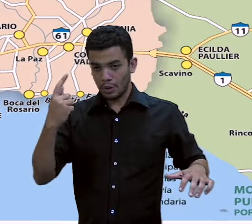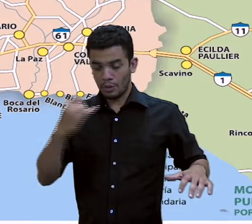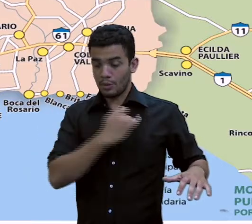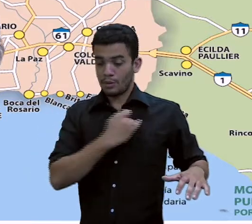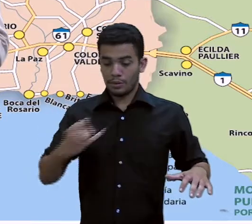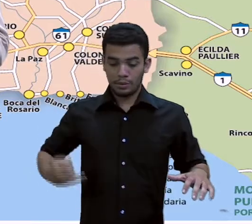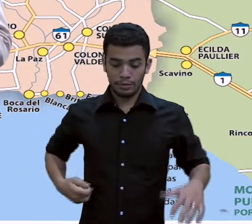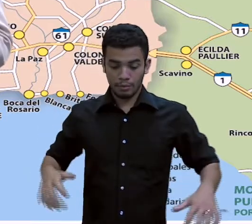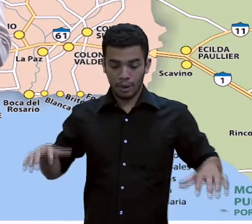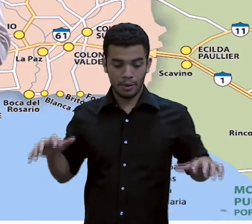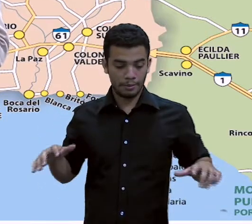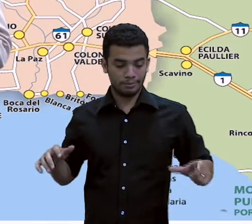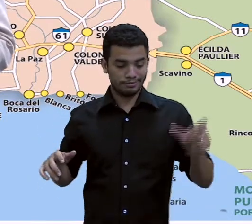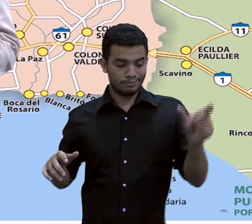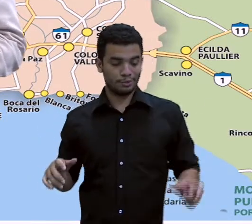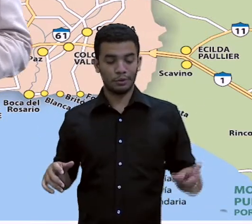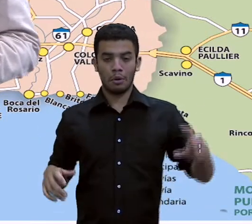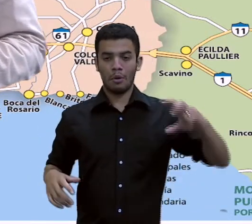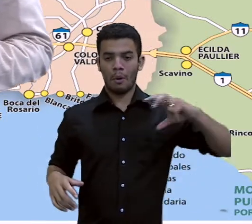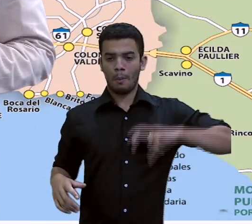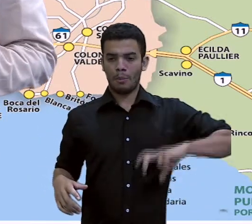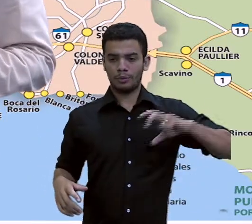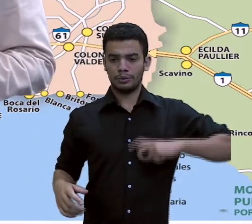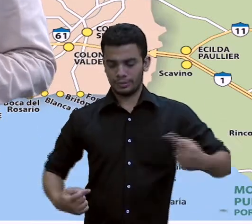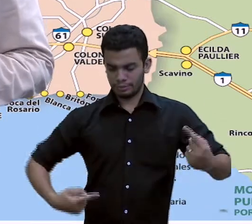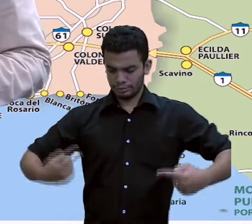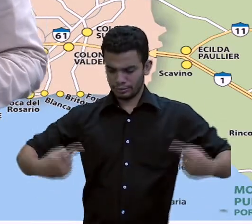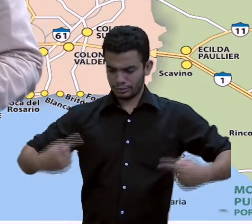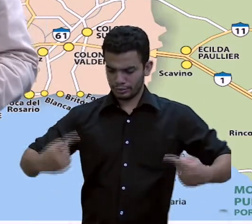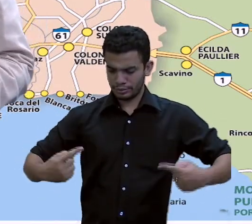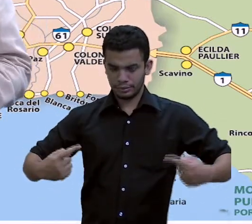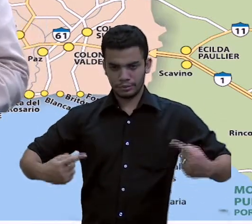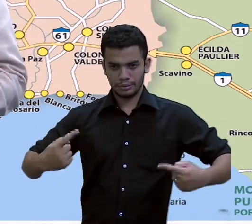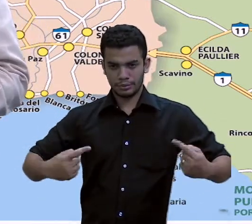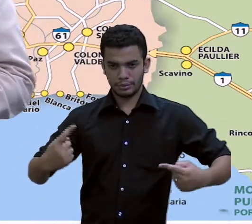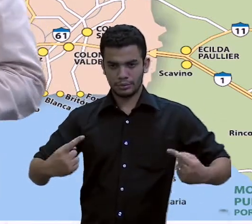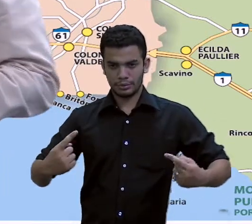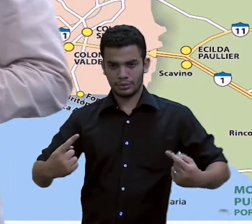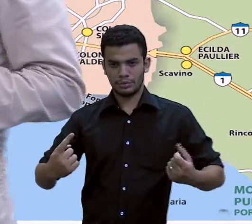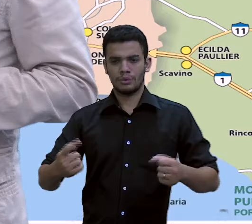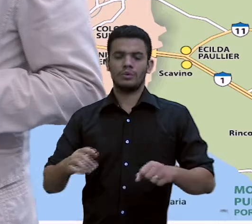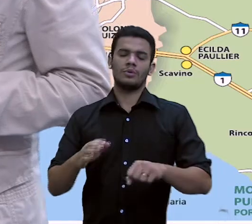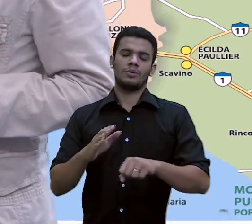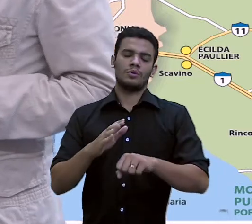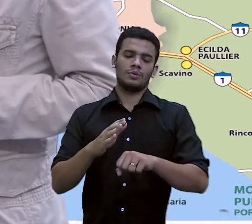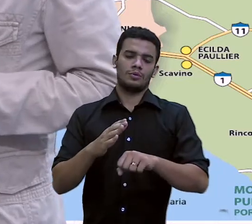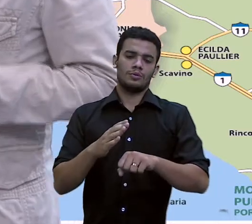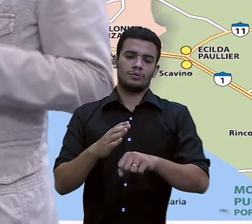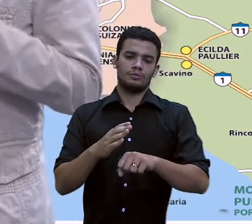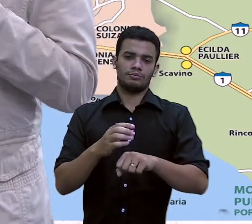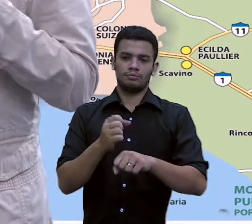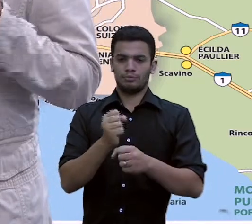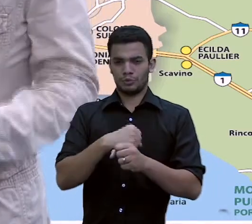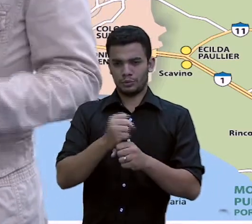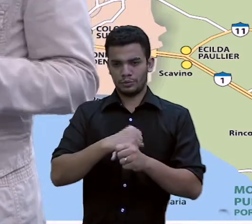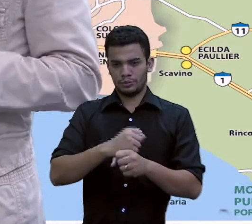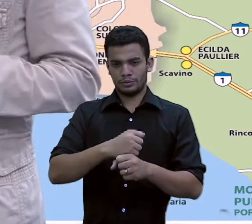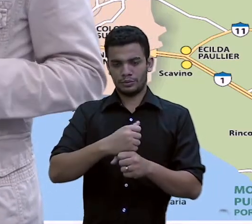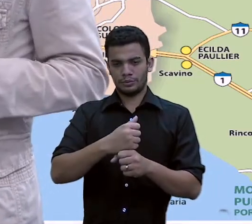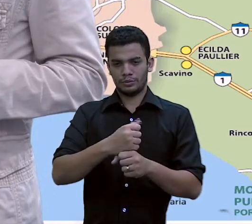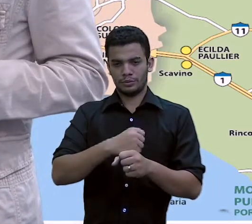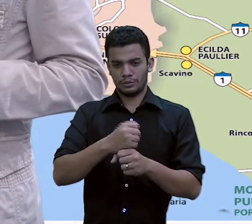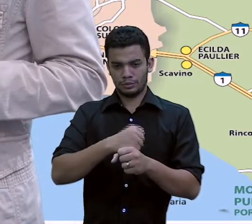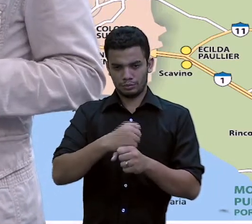Império Português. Durante 97 anos, entre 1680 e 1777, foi o pomo